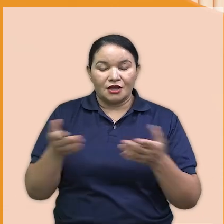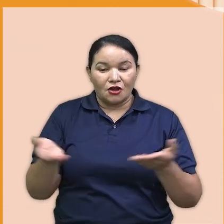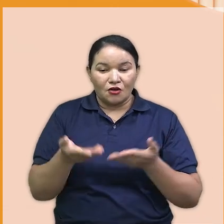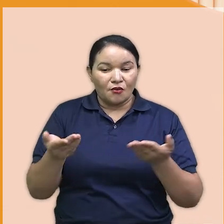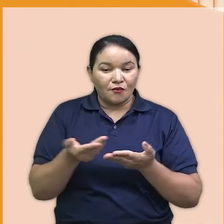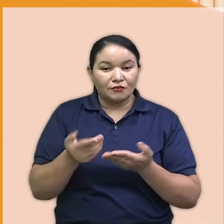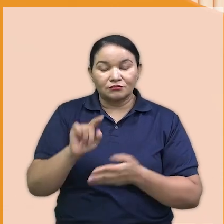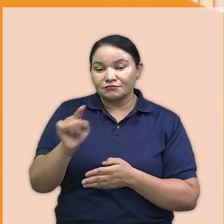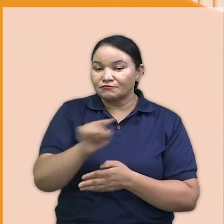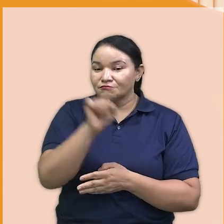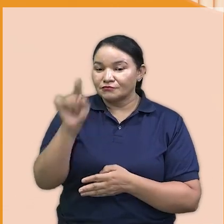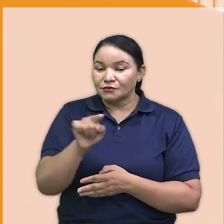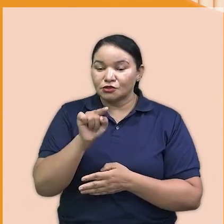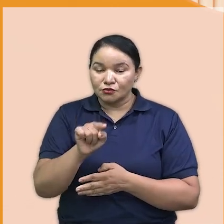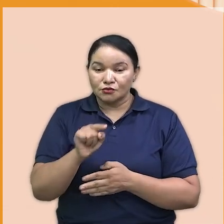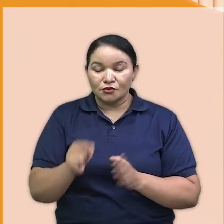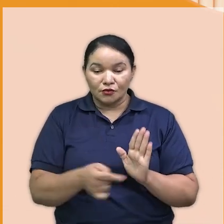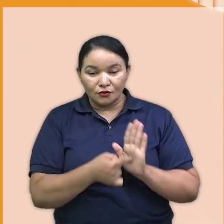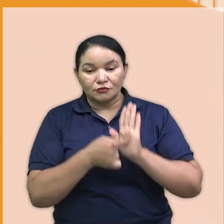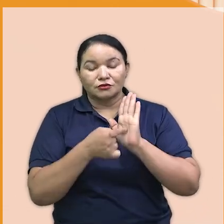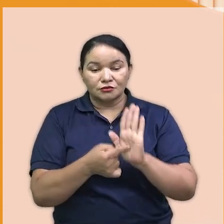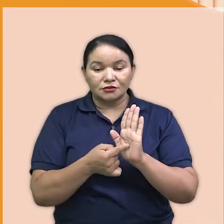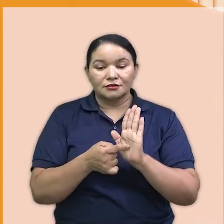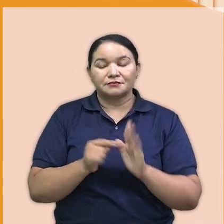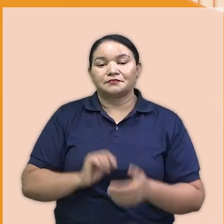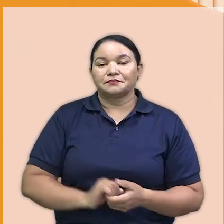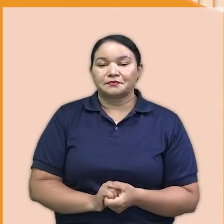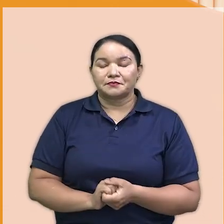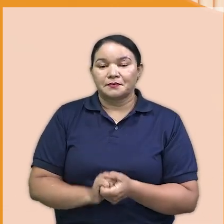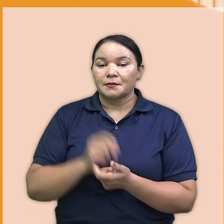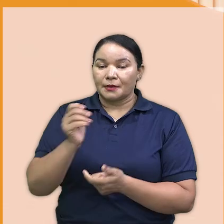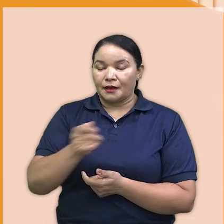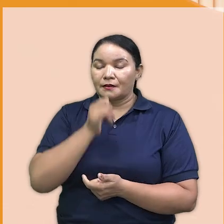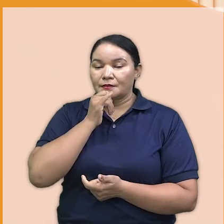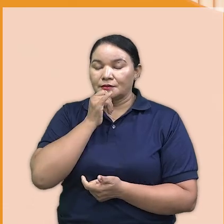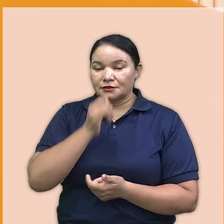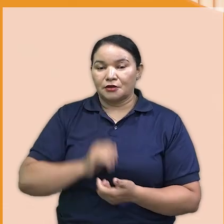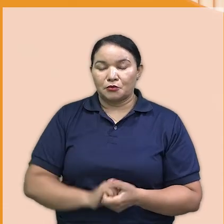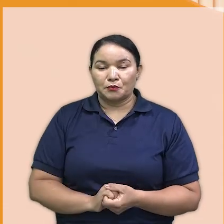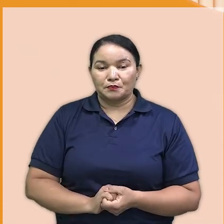algumas questões que eu quero trazer para vocês. É uma espécie de,